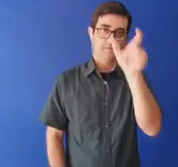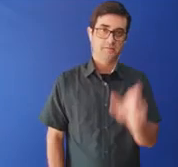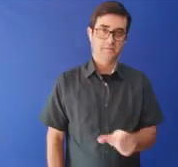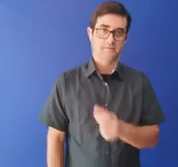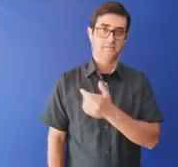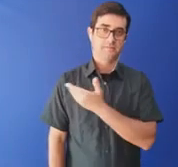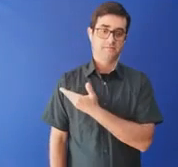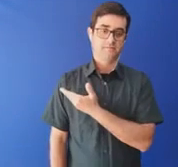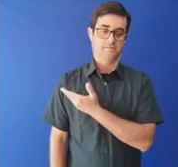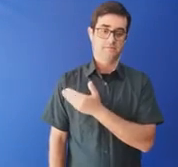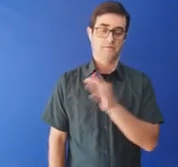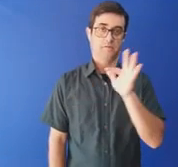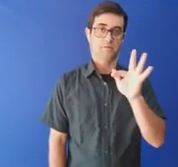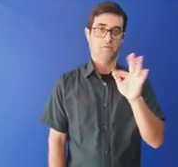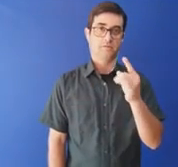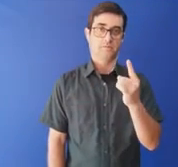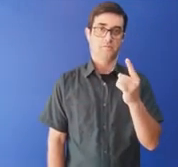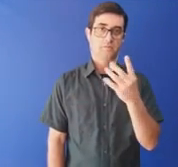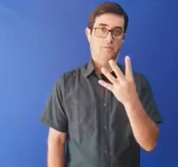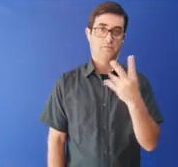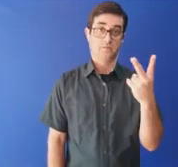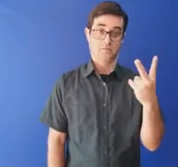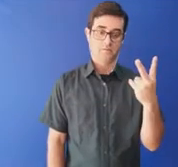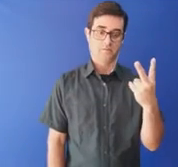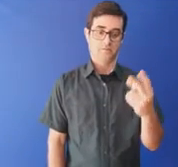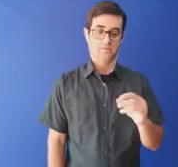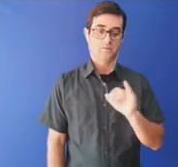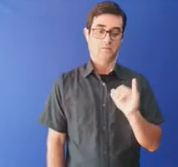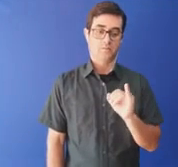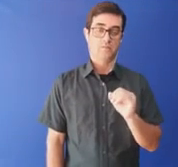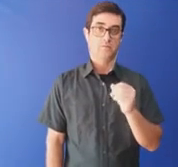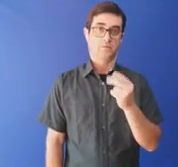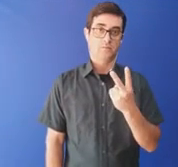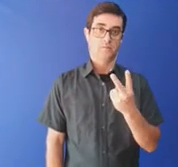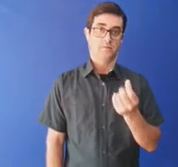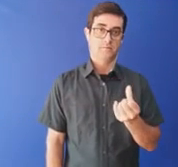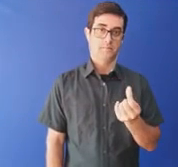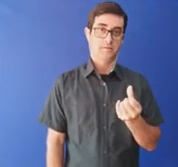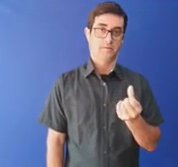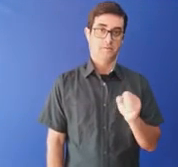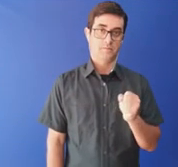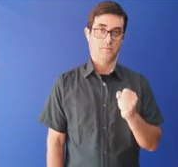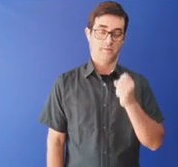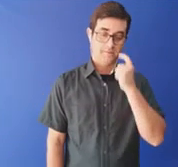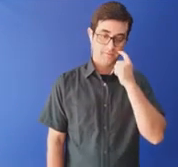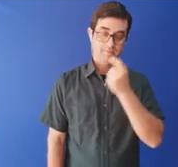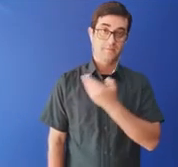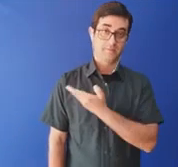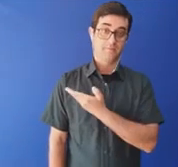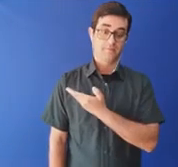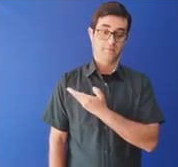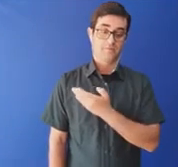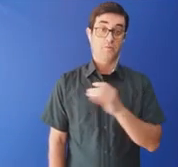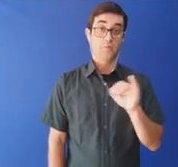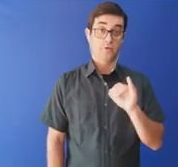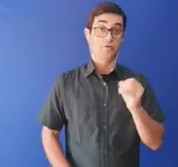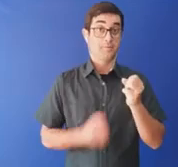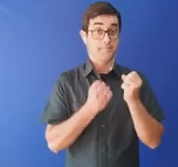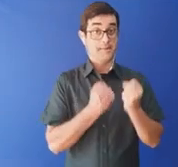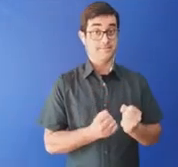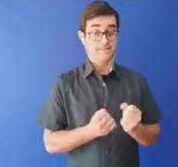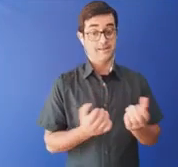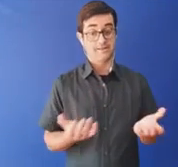de 142, enquanto o iodo tem de 268. E isso porque o iodo é muito mais pesado, então átomos